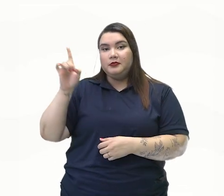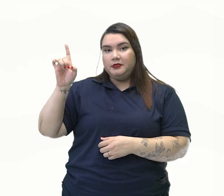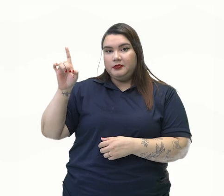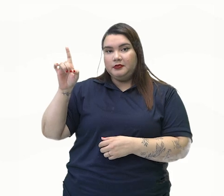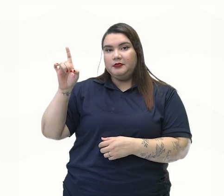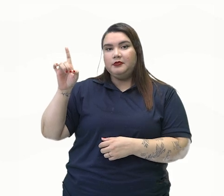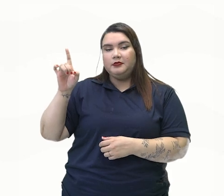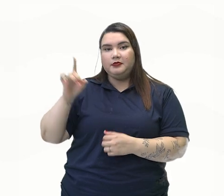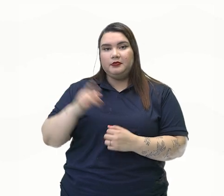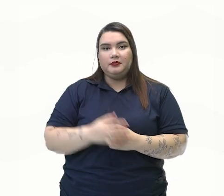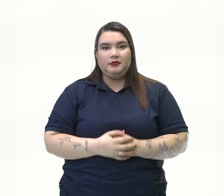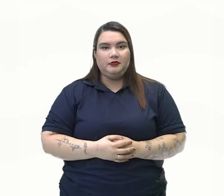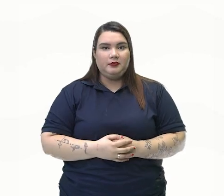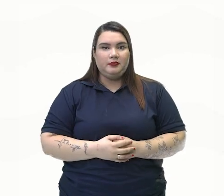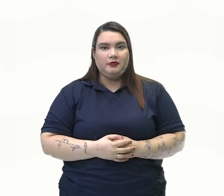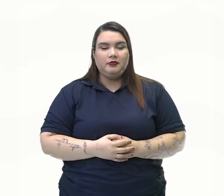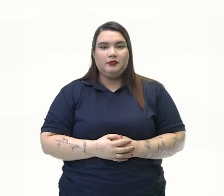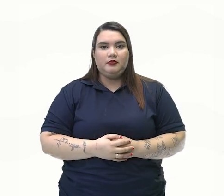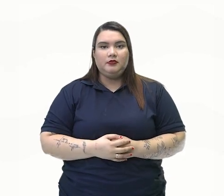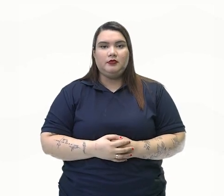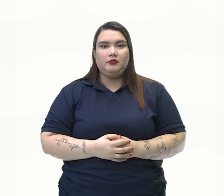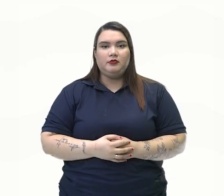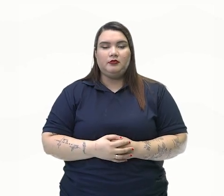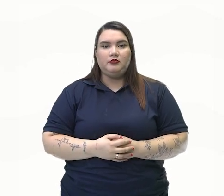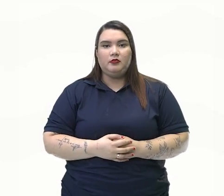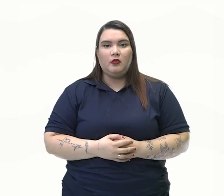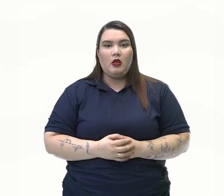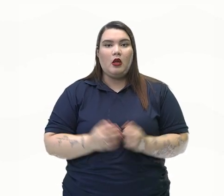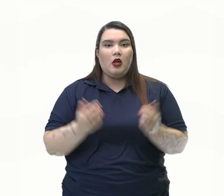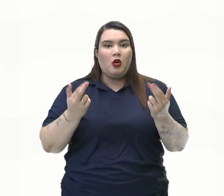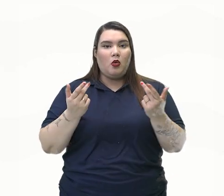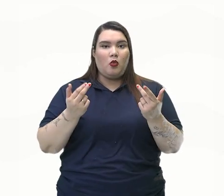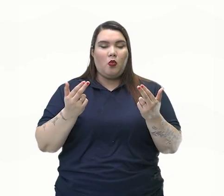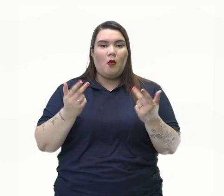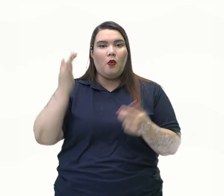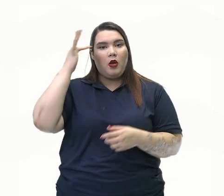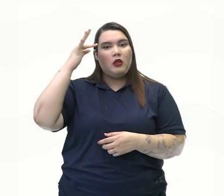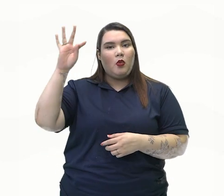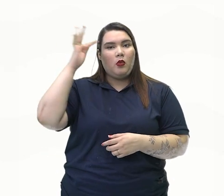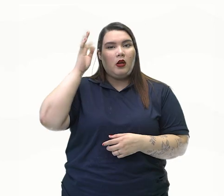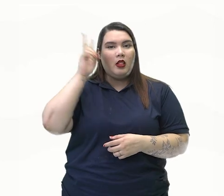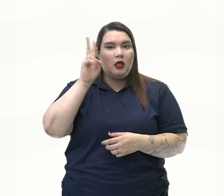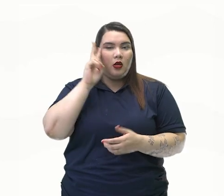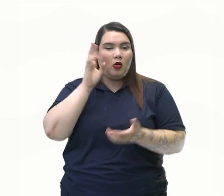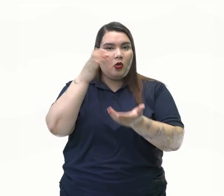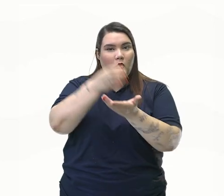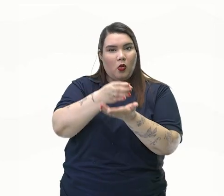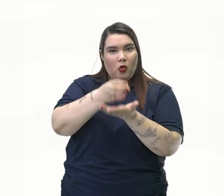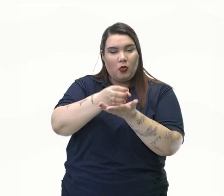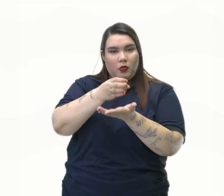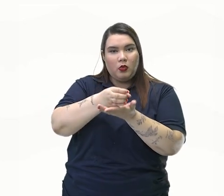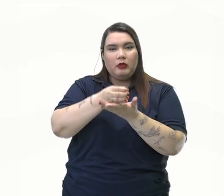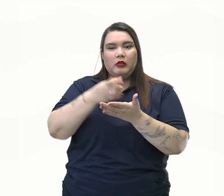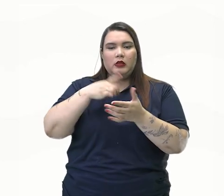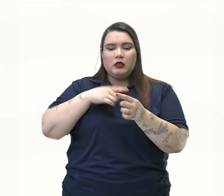deslocada e o corpo parece quebrado. É o mesmo princípio do canudo, dentro